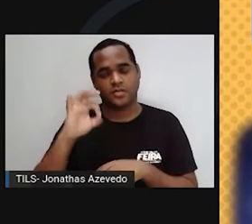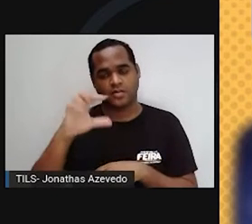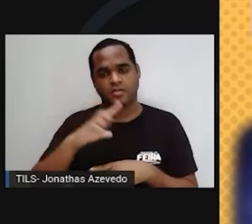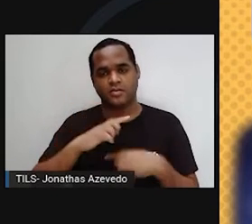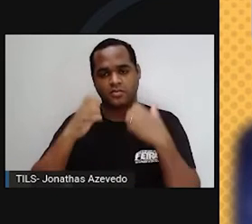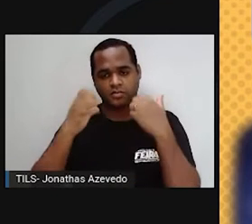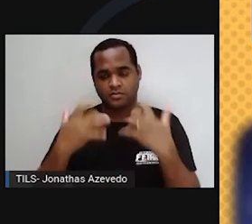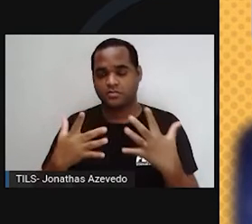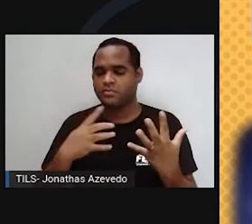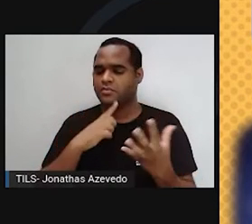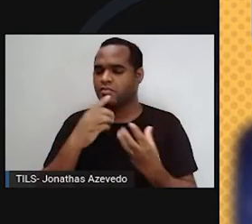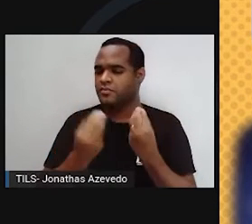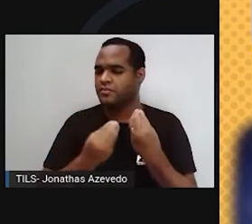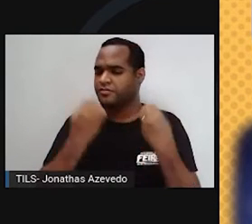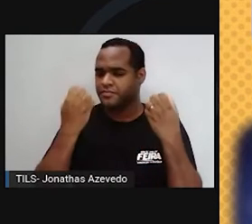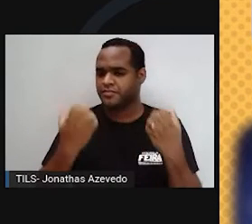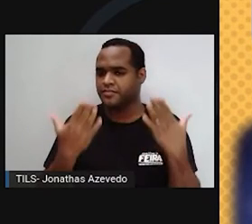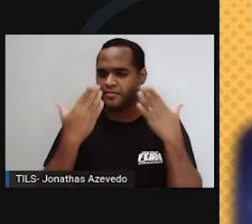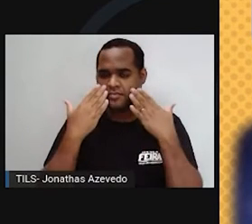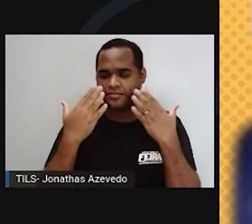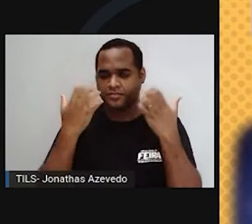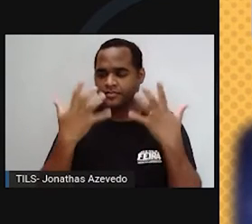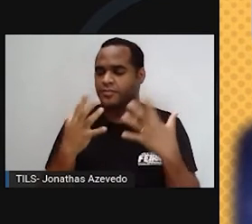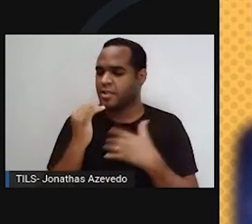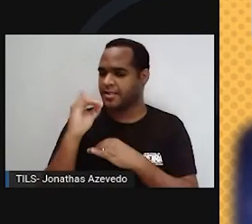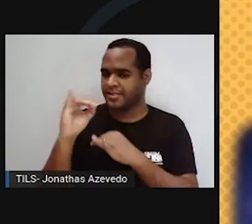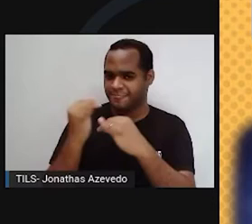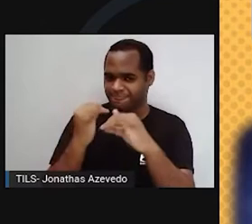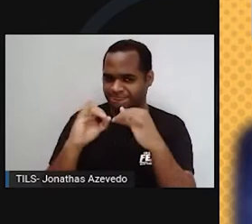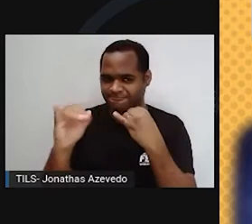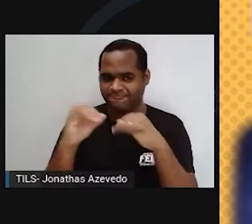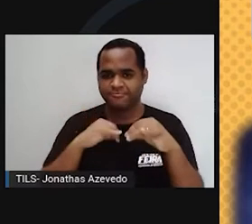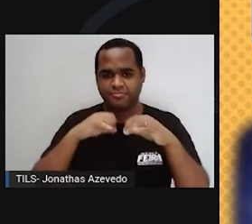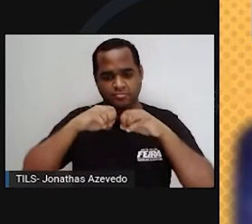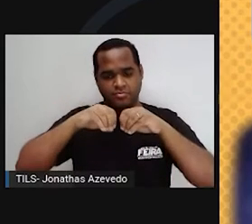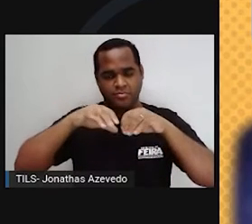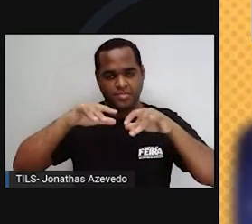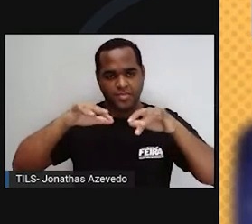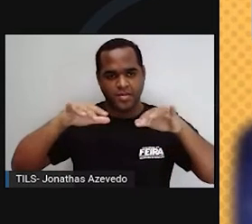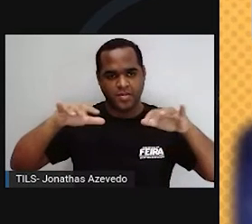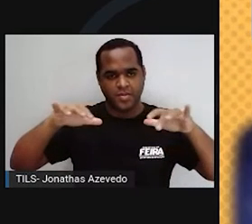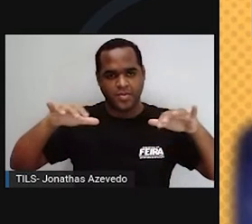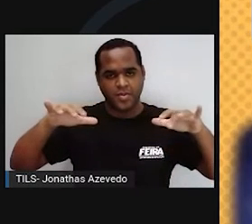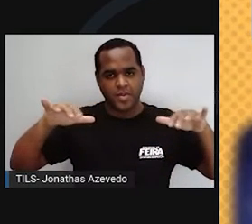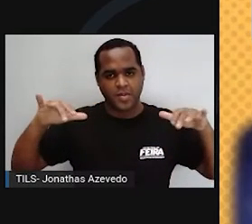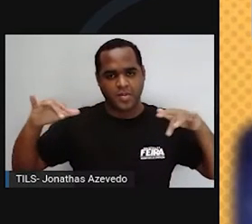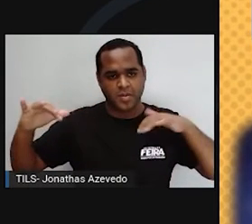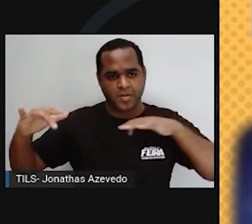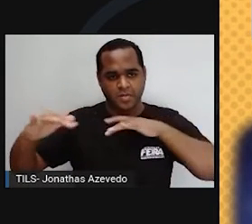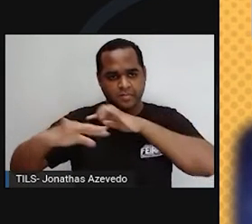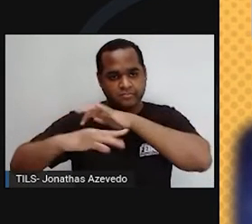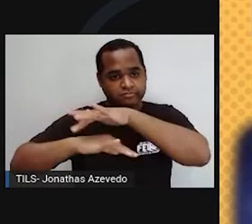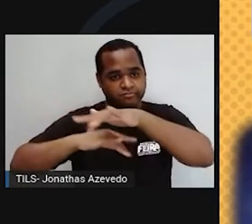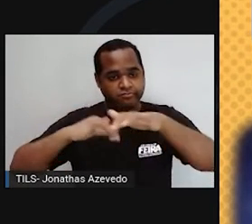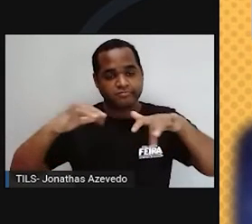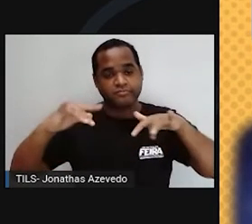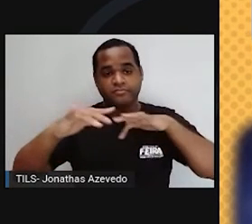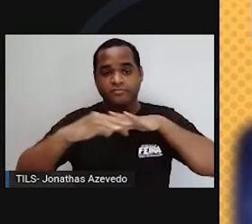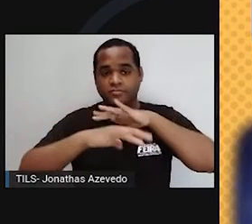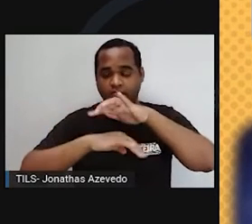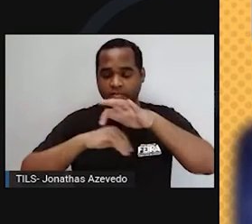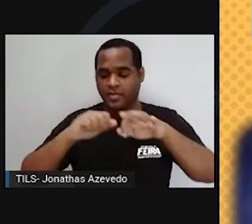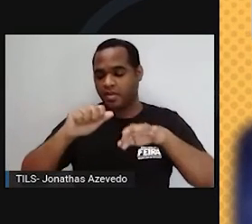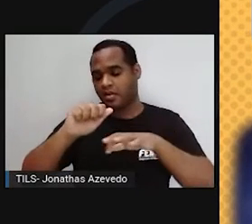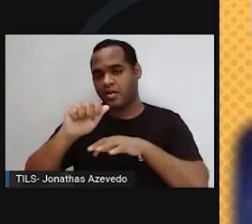radiações desse período mostra como a energia se distribuiu de uma maneira relativamente homogênea. Os átomos